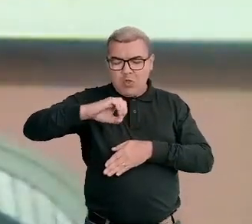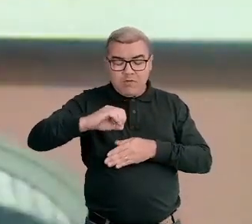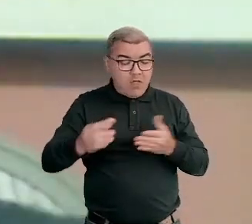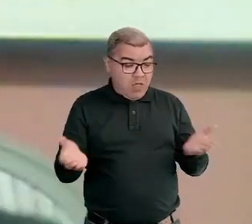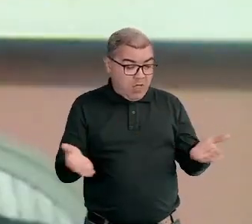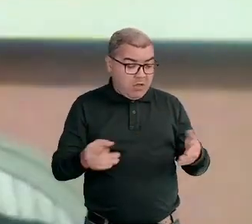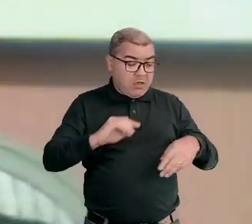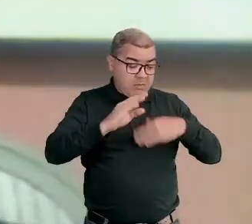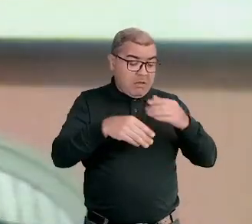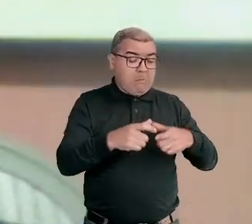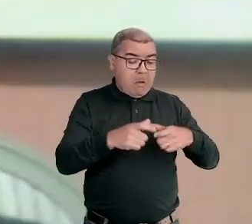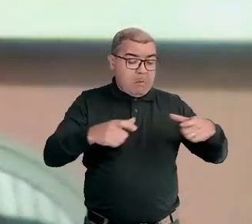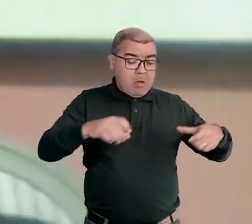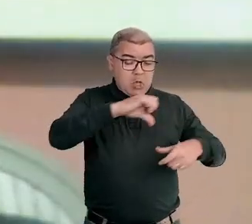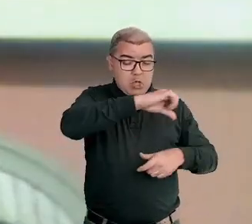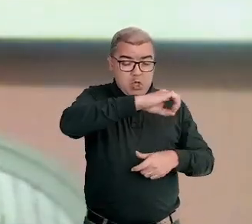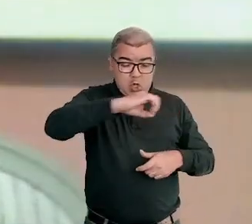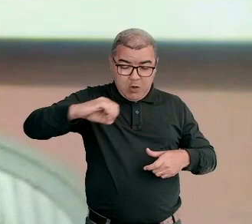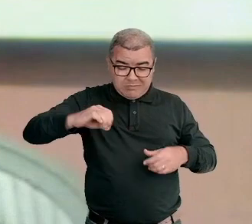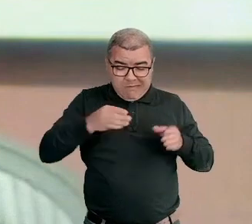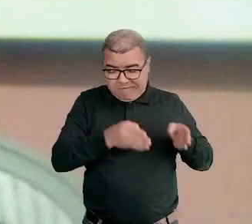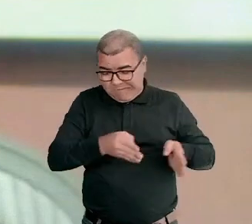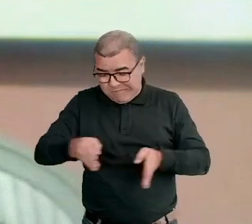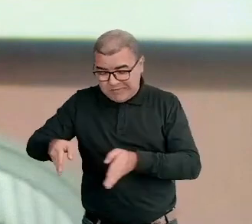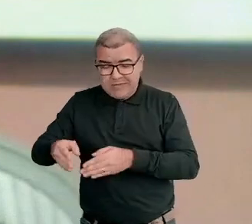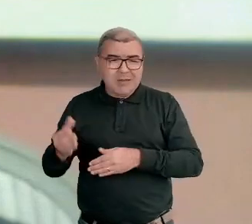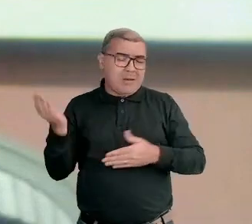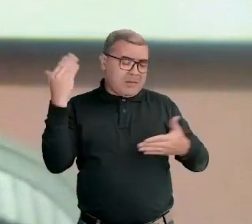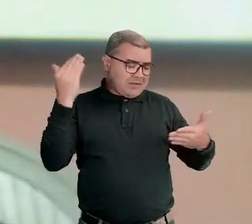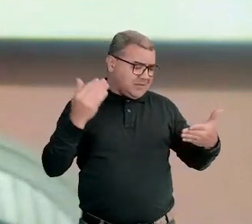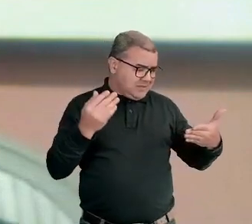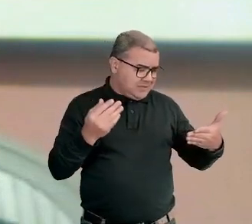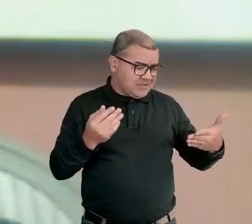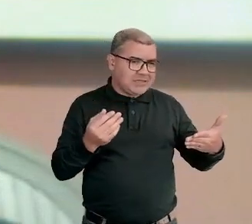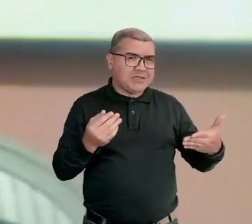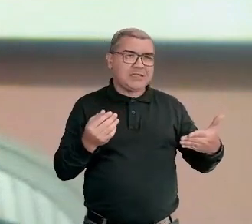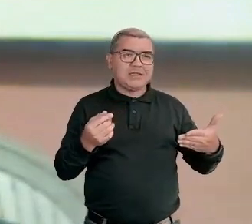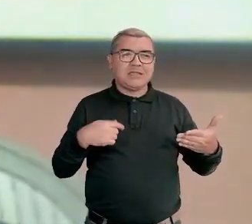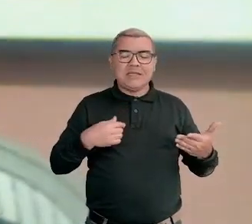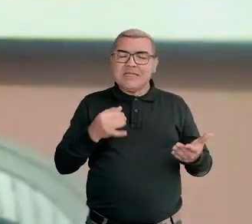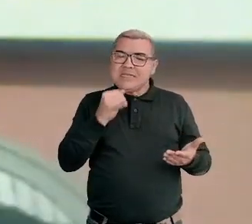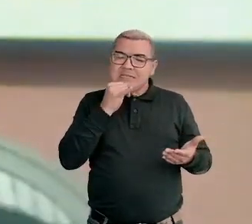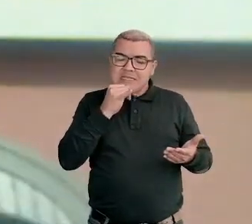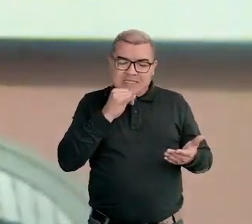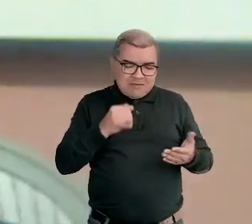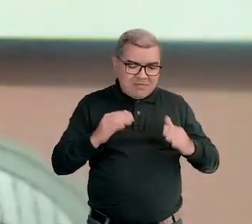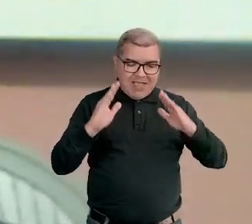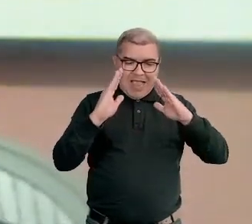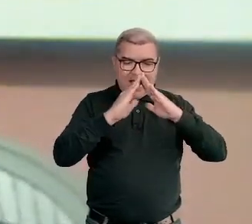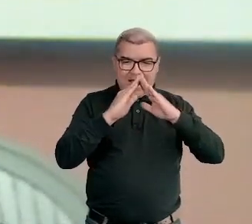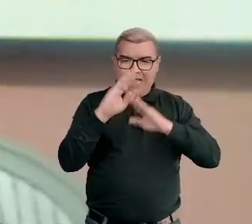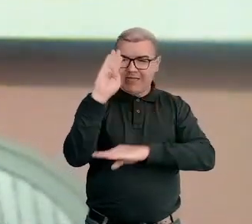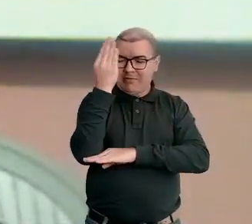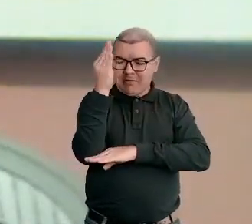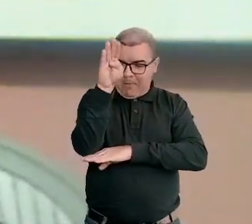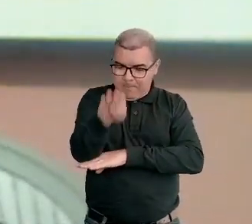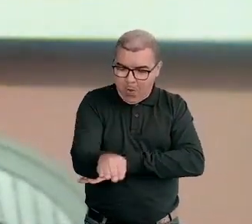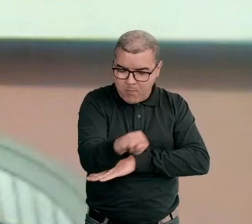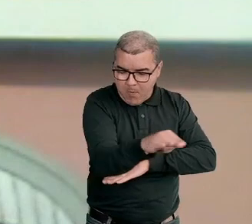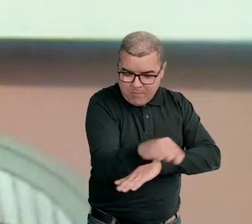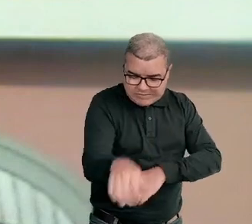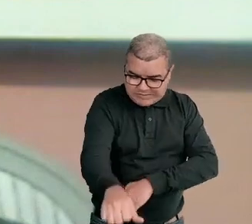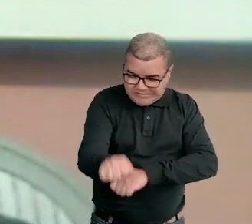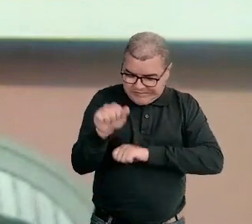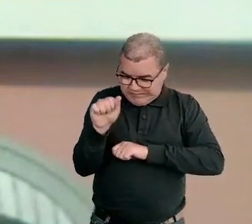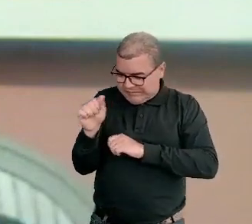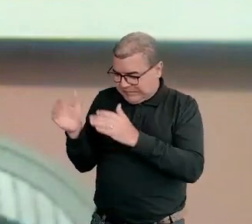enterrar 900, em que as pessoas arrancavam os assoalhos das suas casas para fazer caixão, né? Como é muito bem narrado